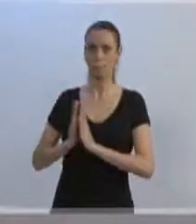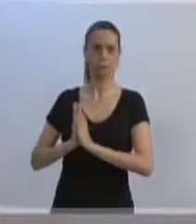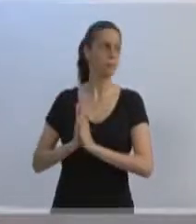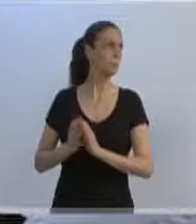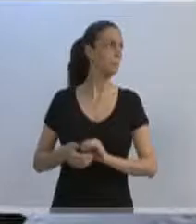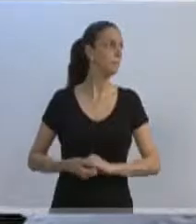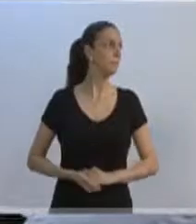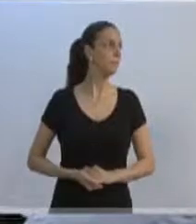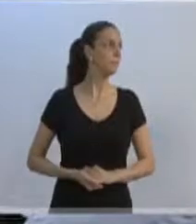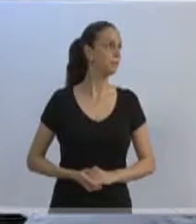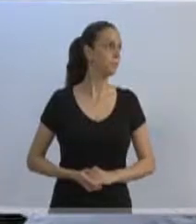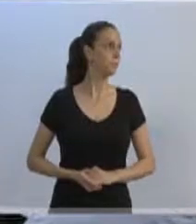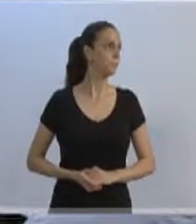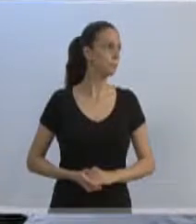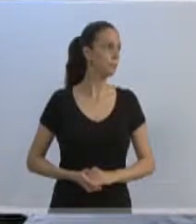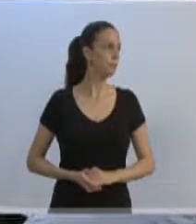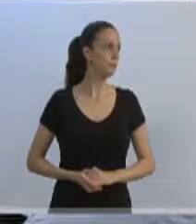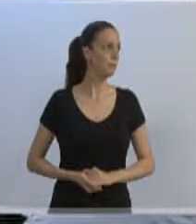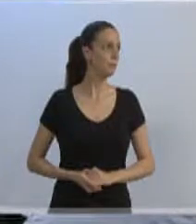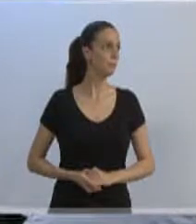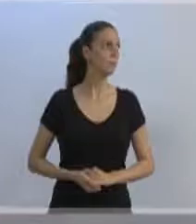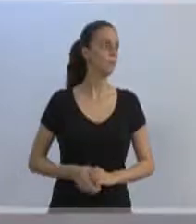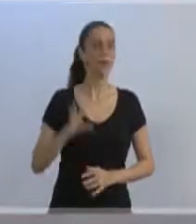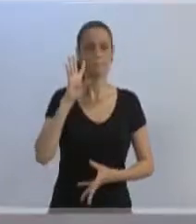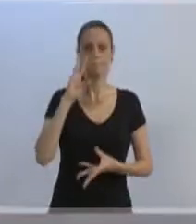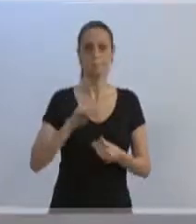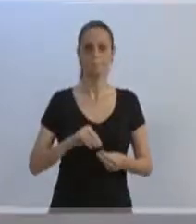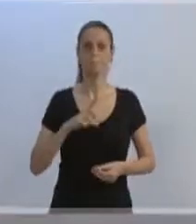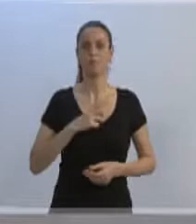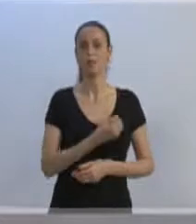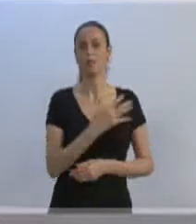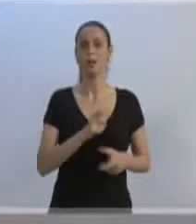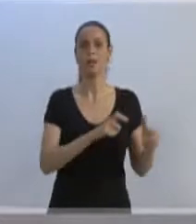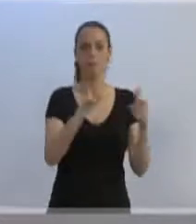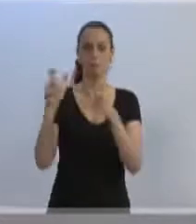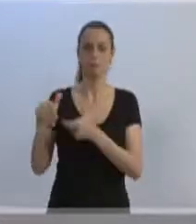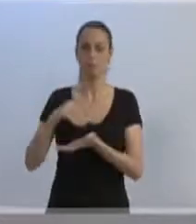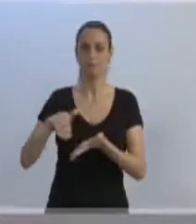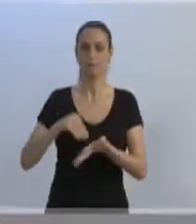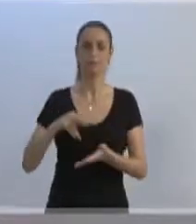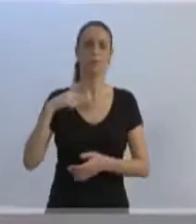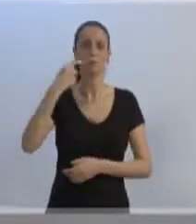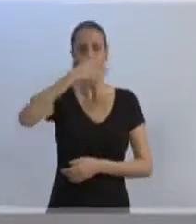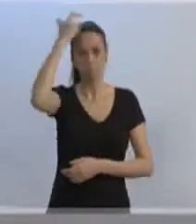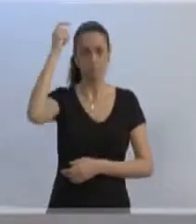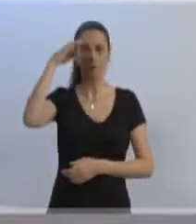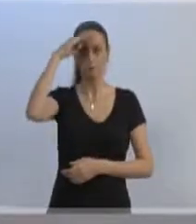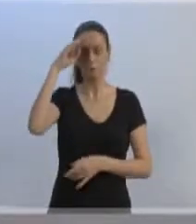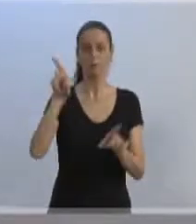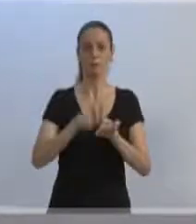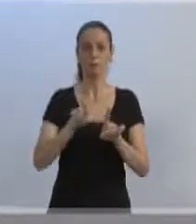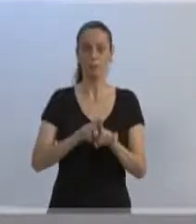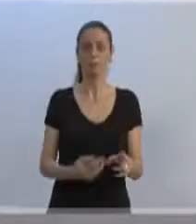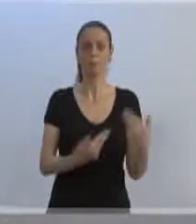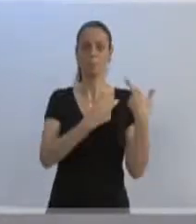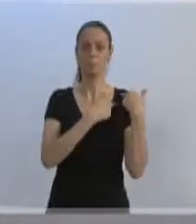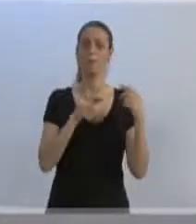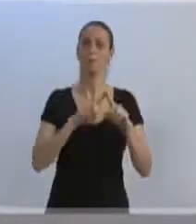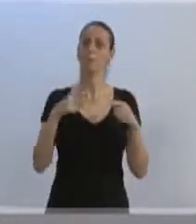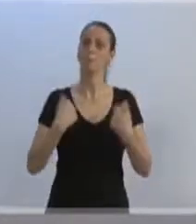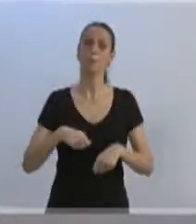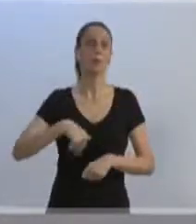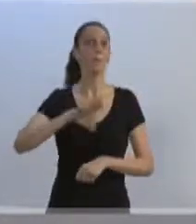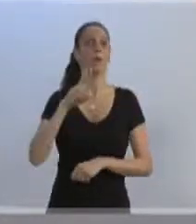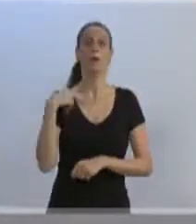concelho mais um no tornozelo obrigado só pra finalizar tem muitas secretarias eu entendo que o vereador adriano vereador jovino fazem a sua parte também mas não precisa de